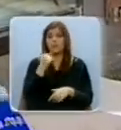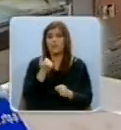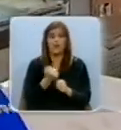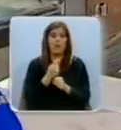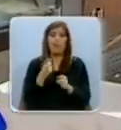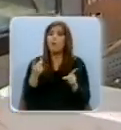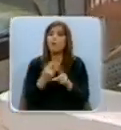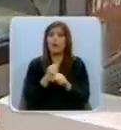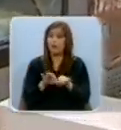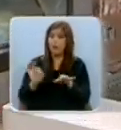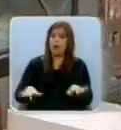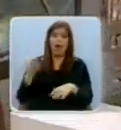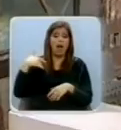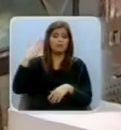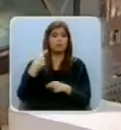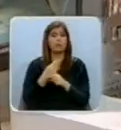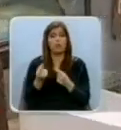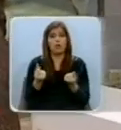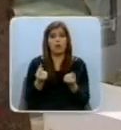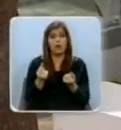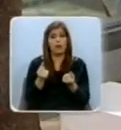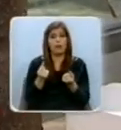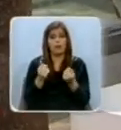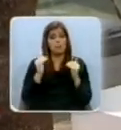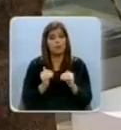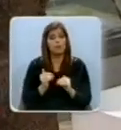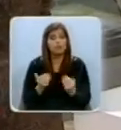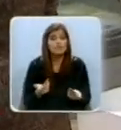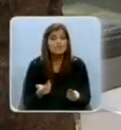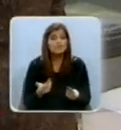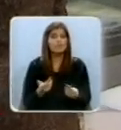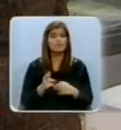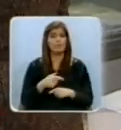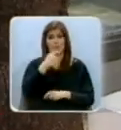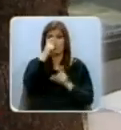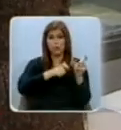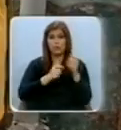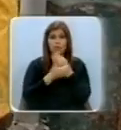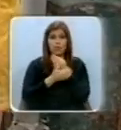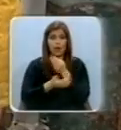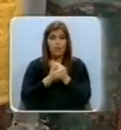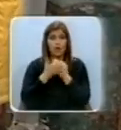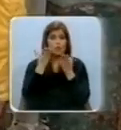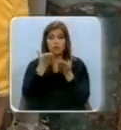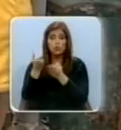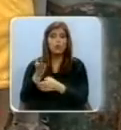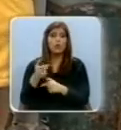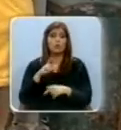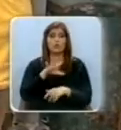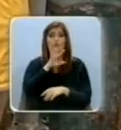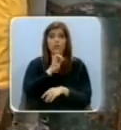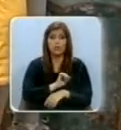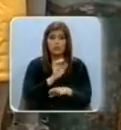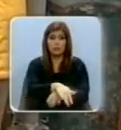porque o dinheiro é menos, os velhotes ainda estão a ajudar os filhos que